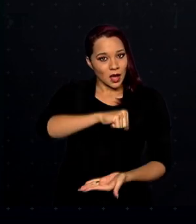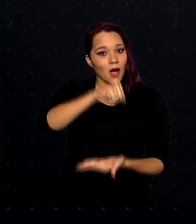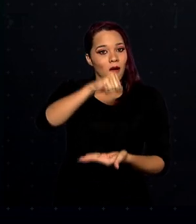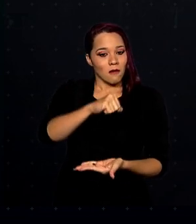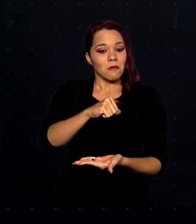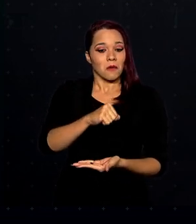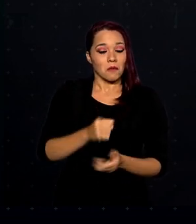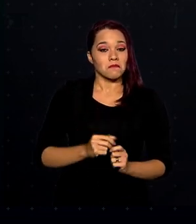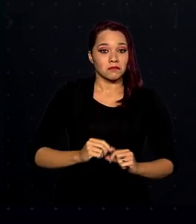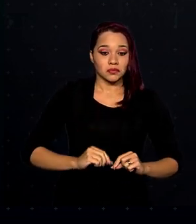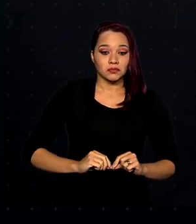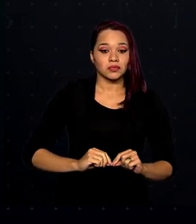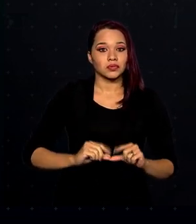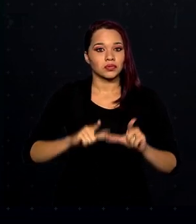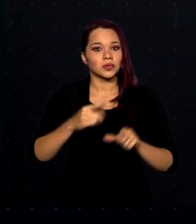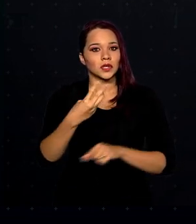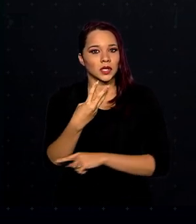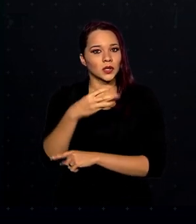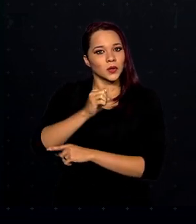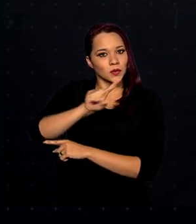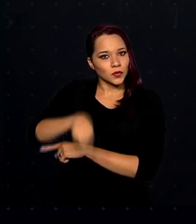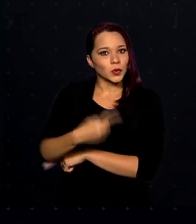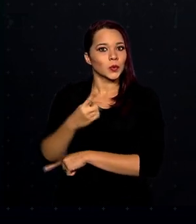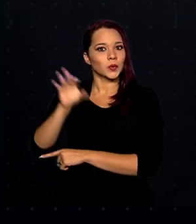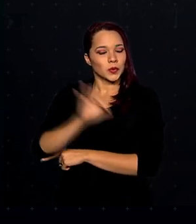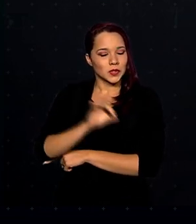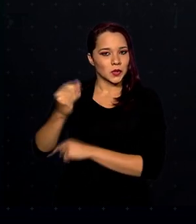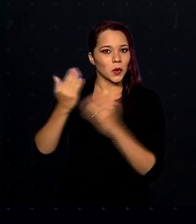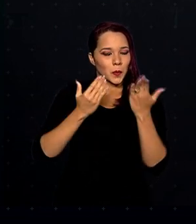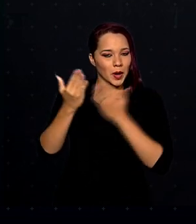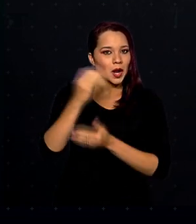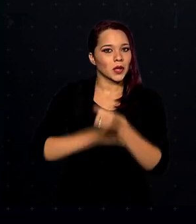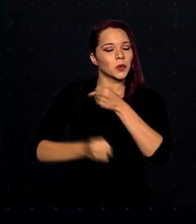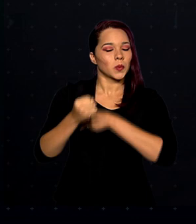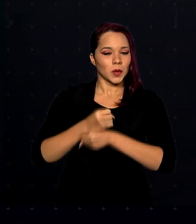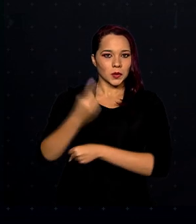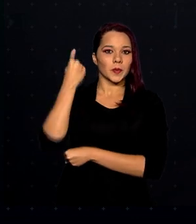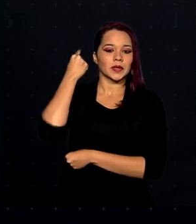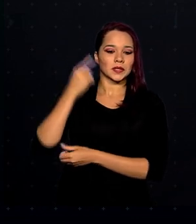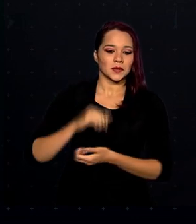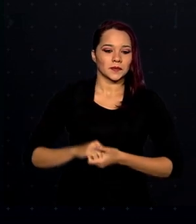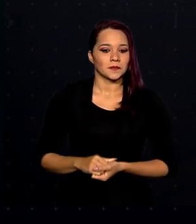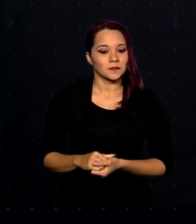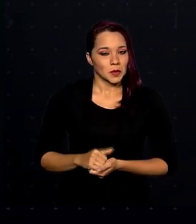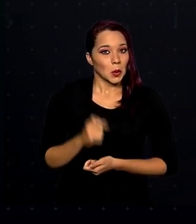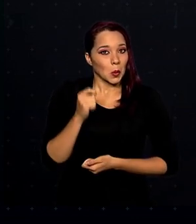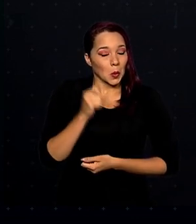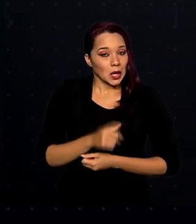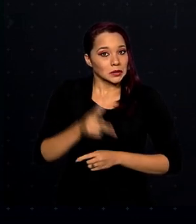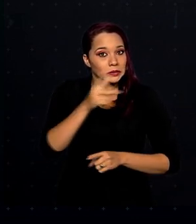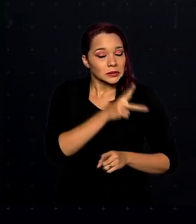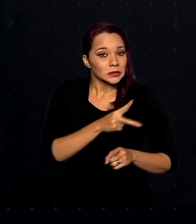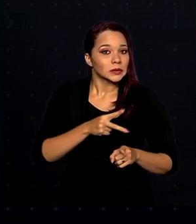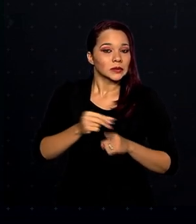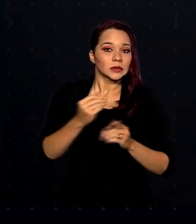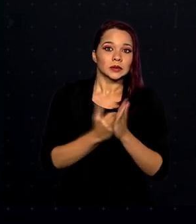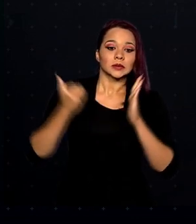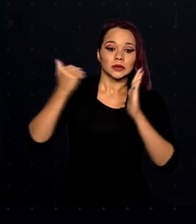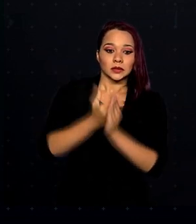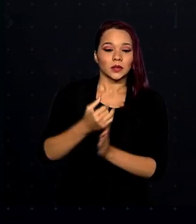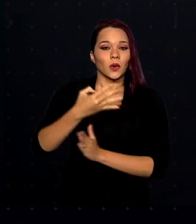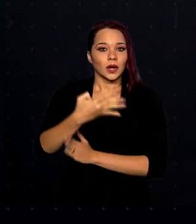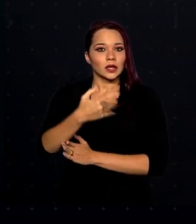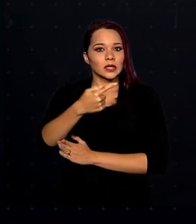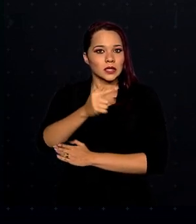aumento de 38,1% em relação ao ano passado. Quase o recorde de 47